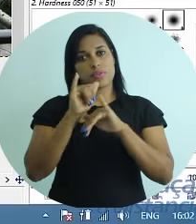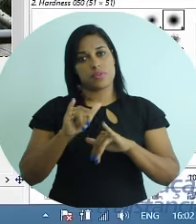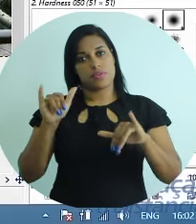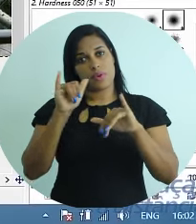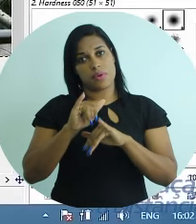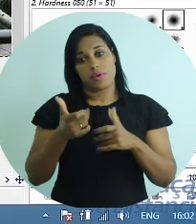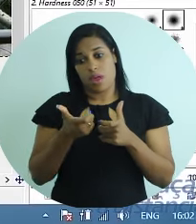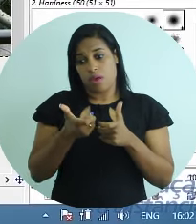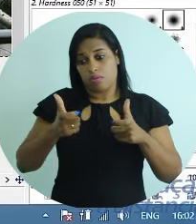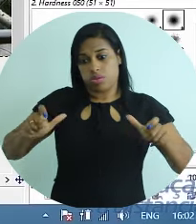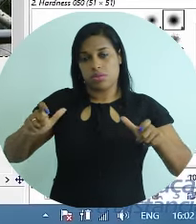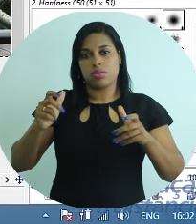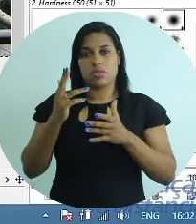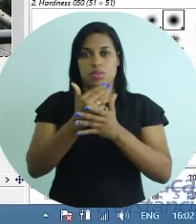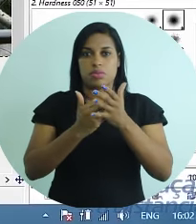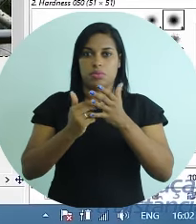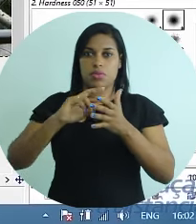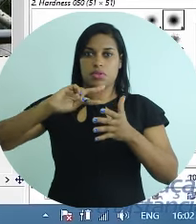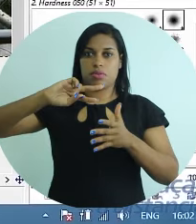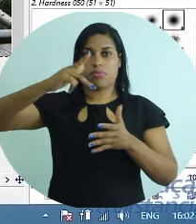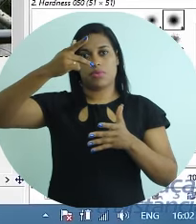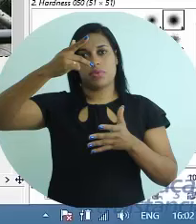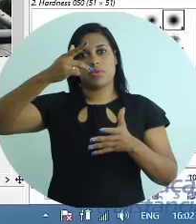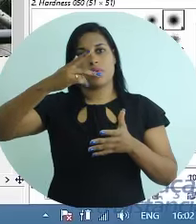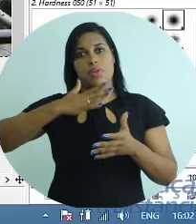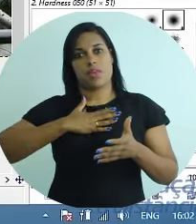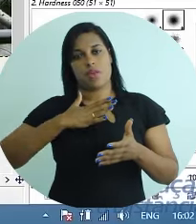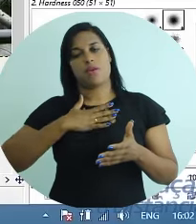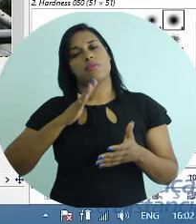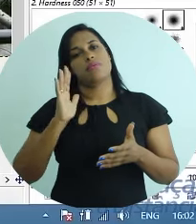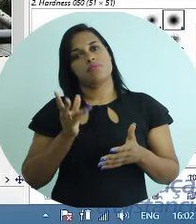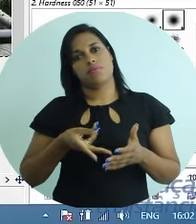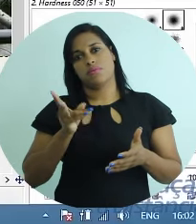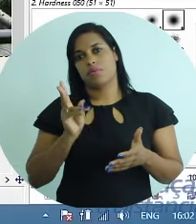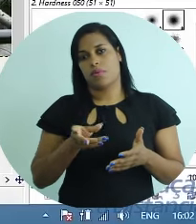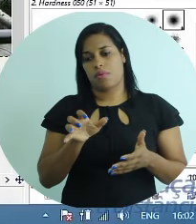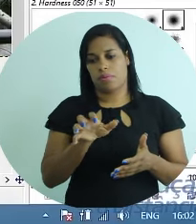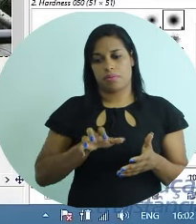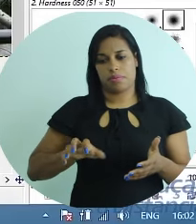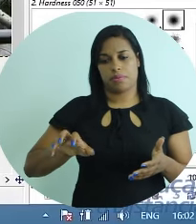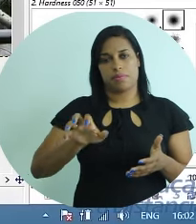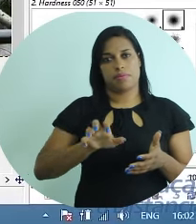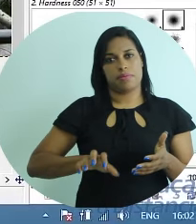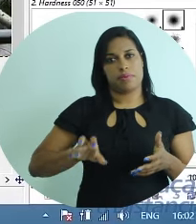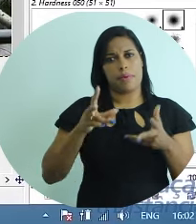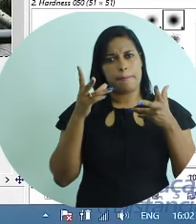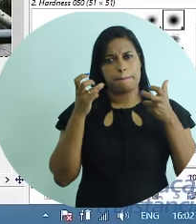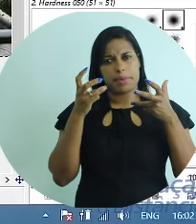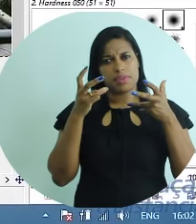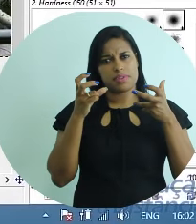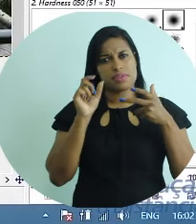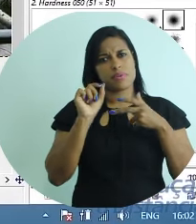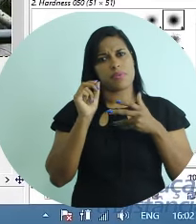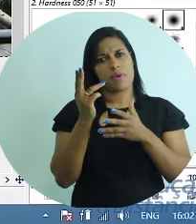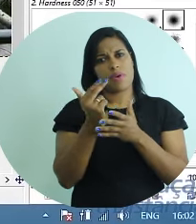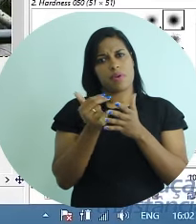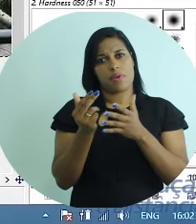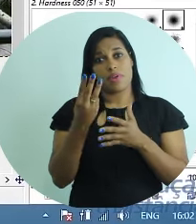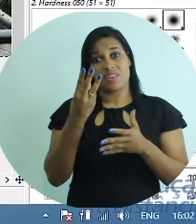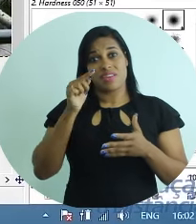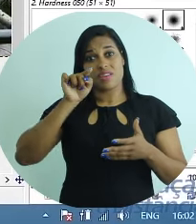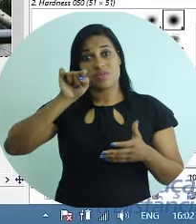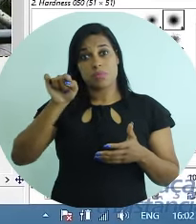dimensão da imagem na barra superior aqui, onde eu estou passando o cursor do mouse. Repare aqui que essa imagem tem 3